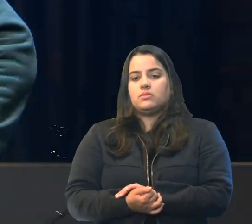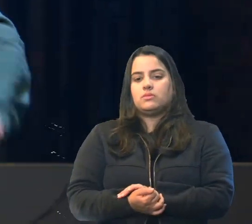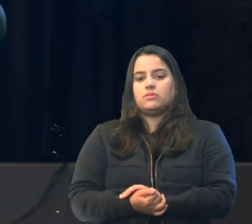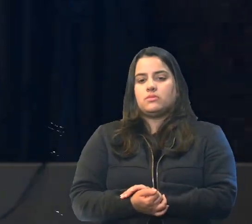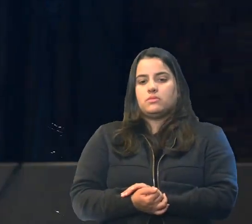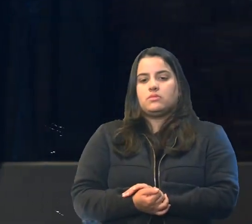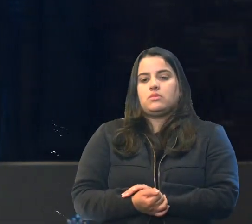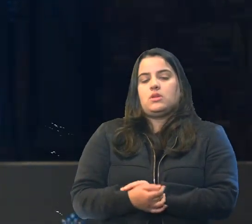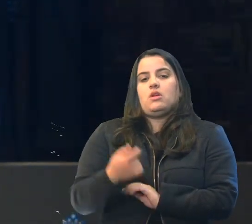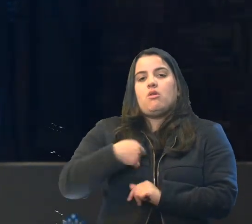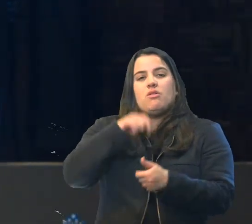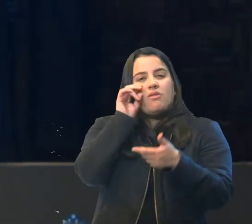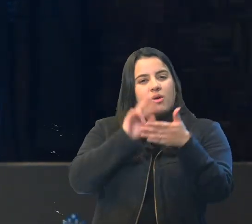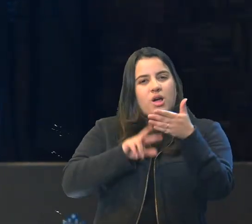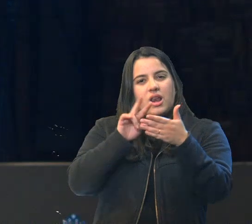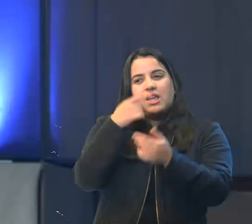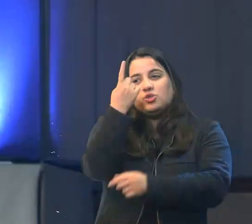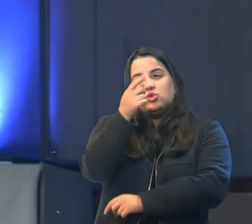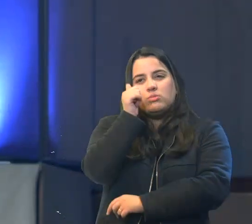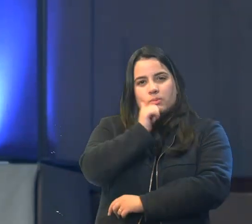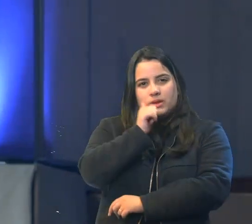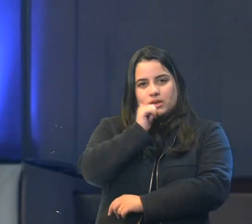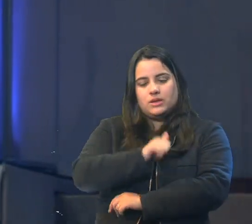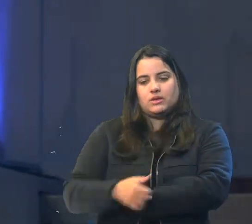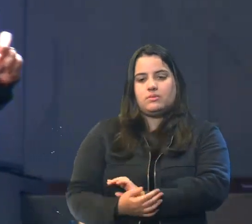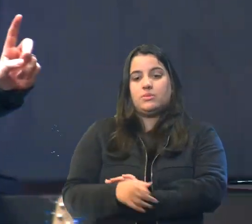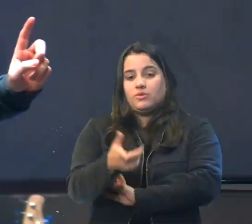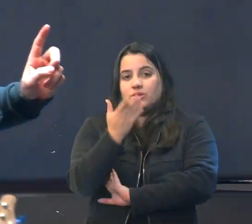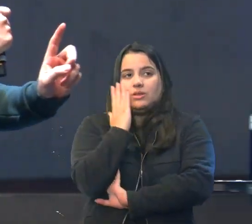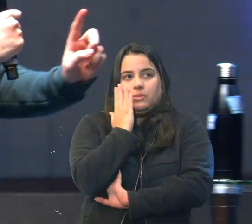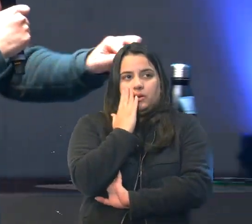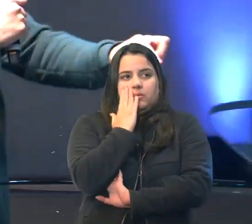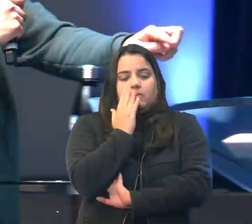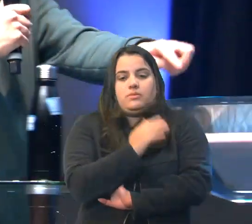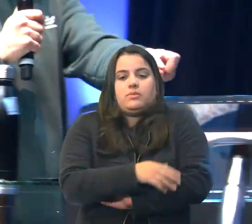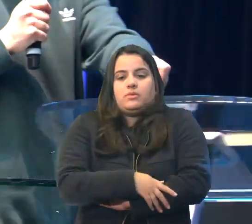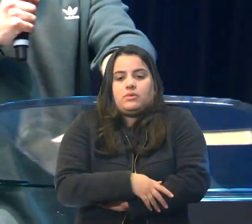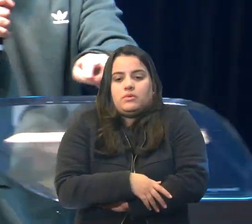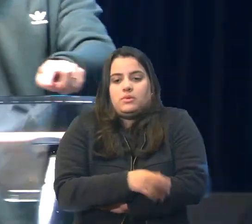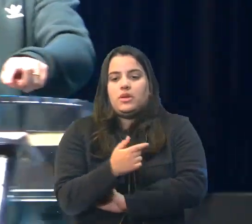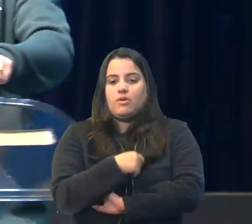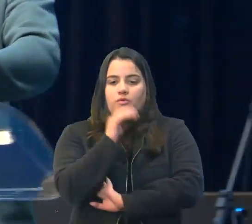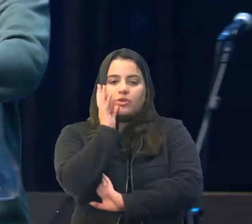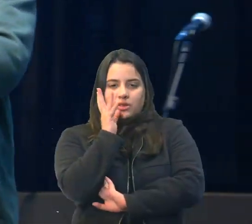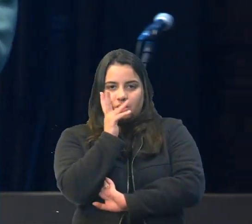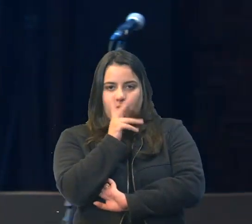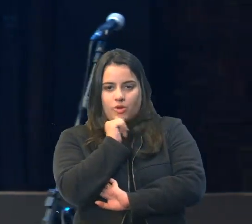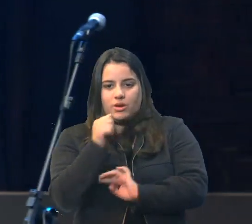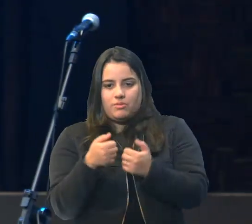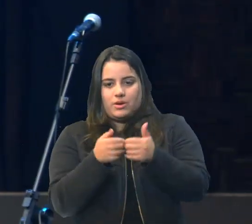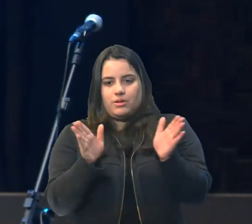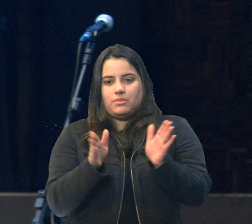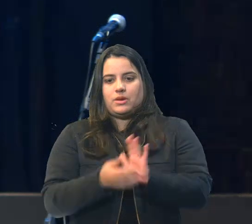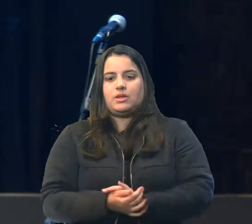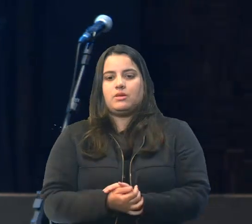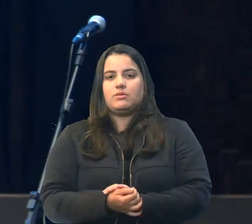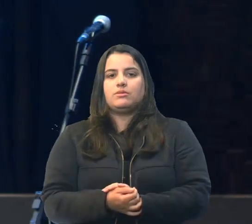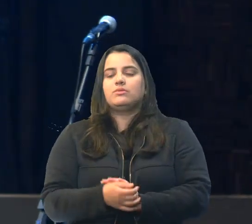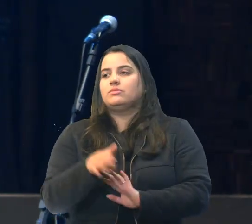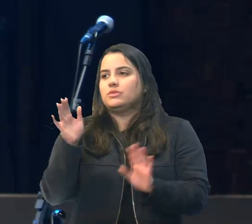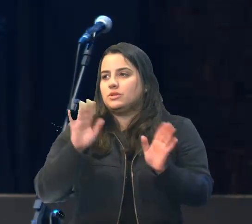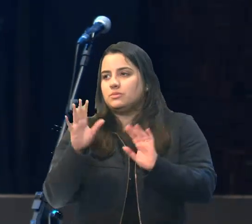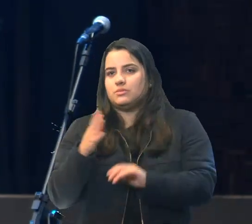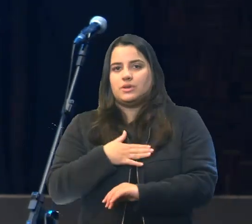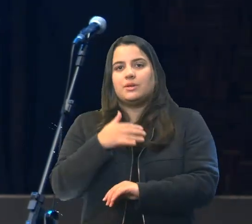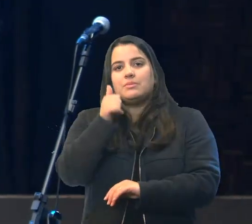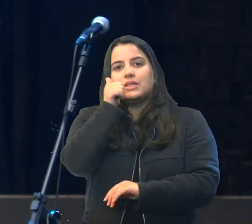ler a agenda de uma menina. Para você ter noção, eu vou demorar um pouquinho para abrir aqui no iPad da minha esposa. Um beijo para minha esposa,